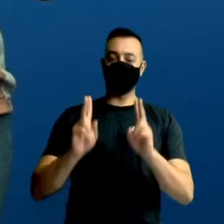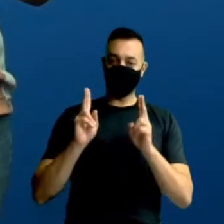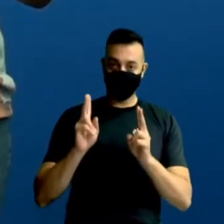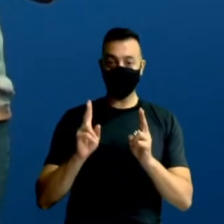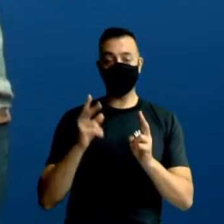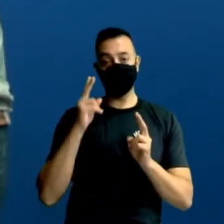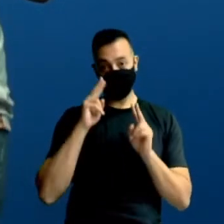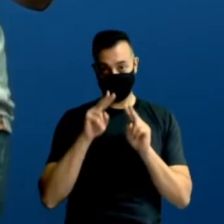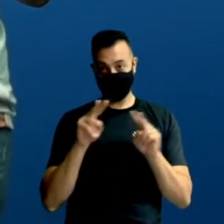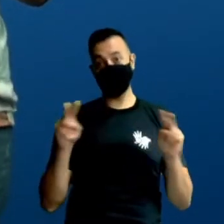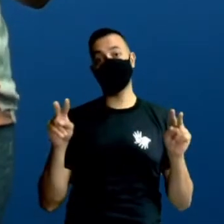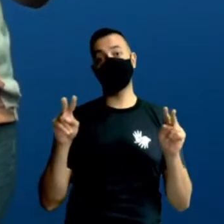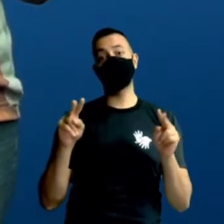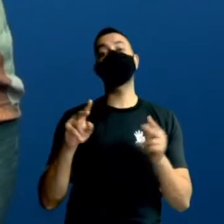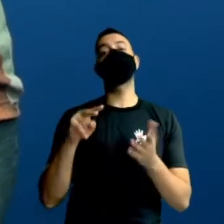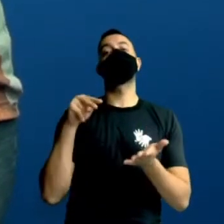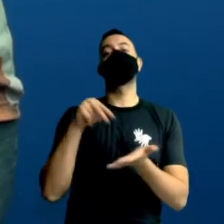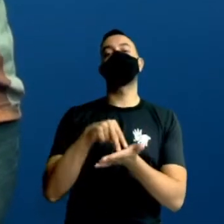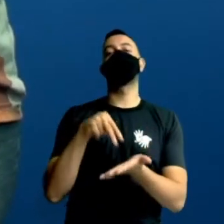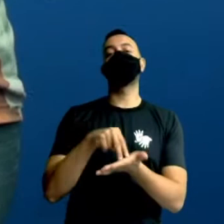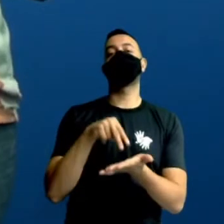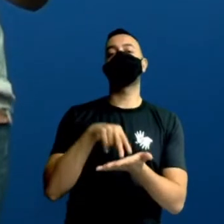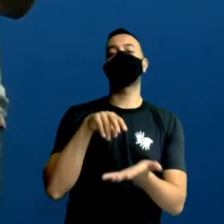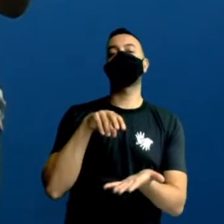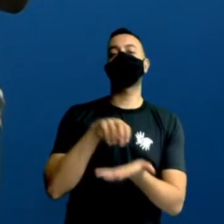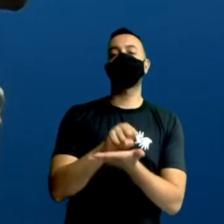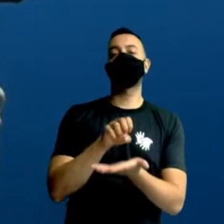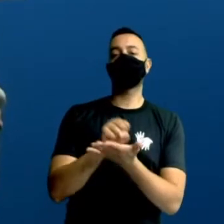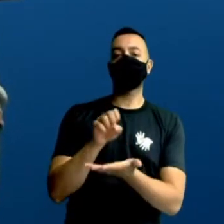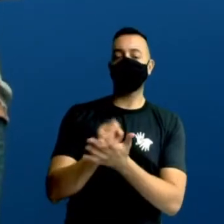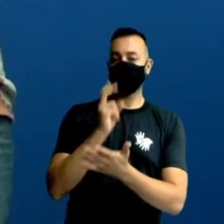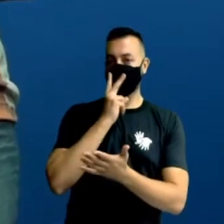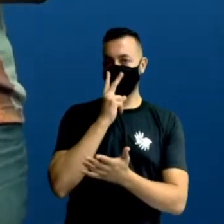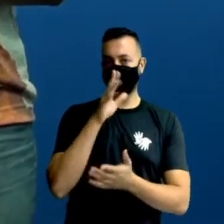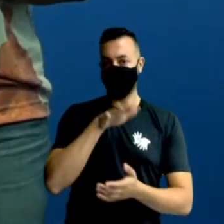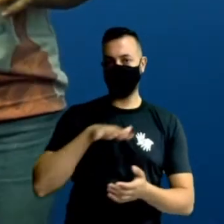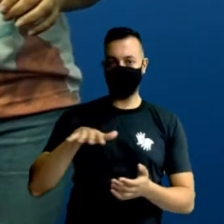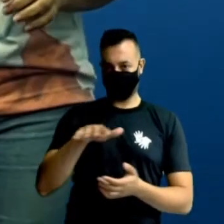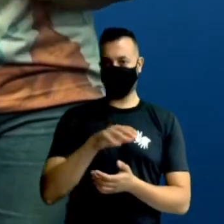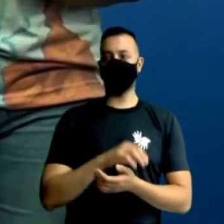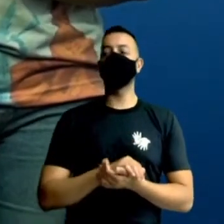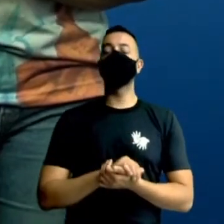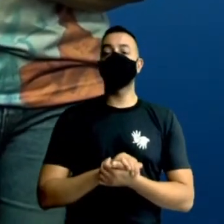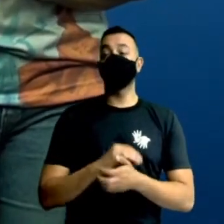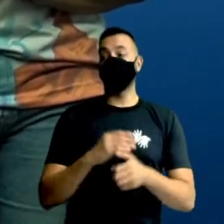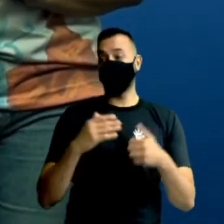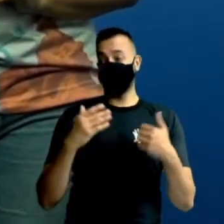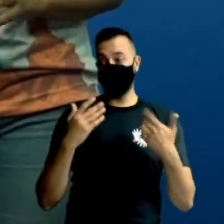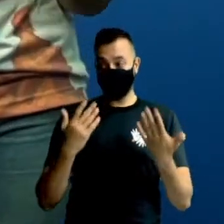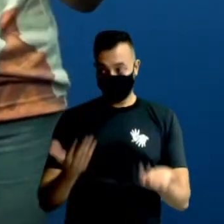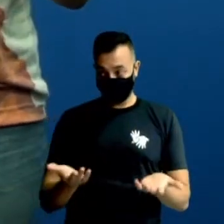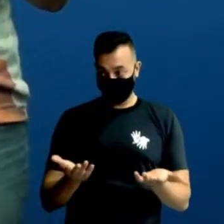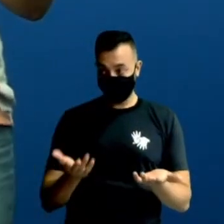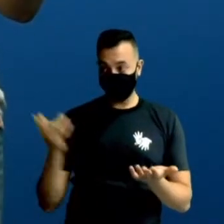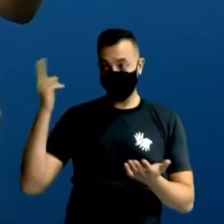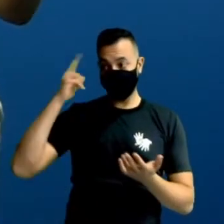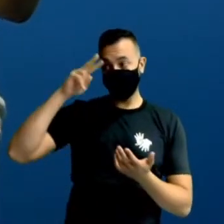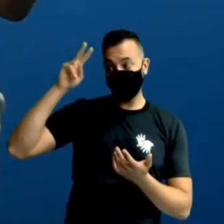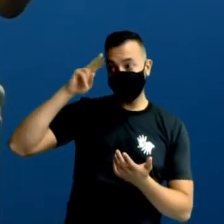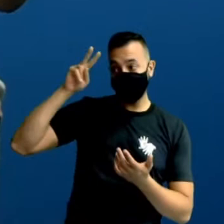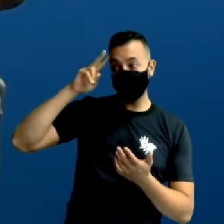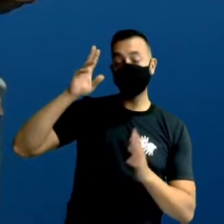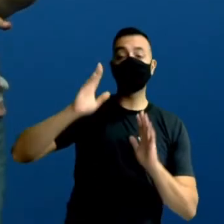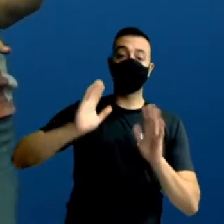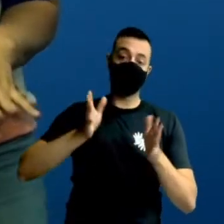a ver sobre a ocupação do território de Vitória de Santo Antão. Então, pessoal, revisando o que a gente